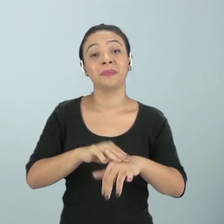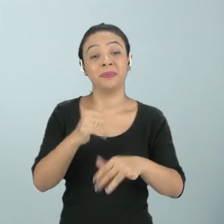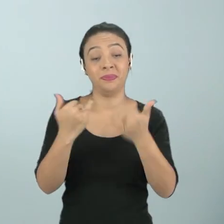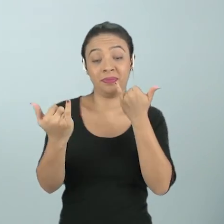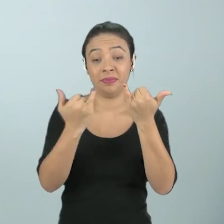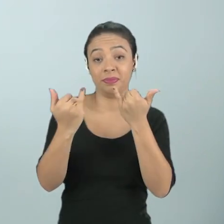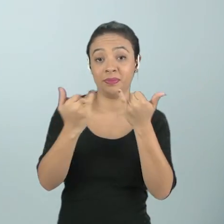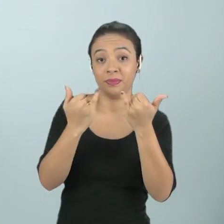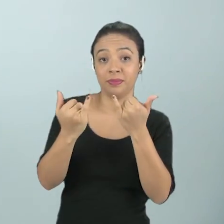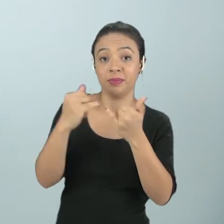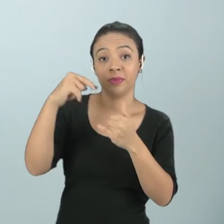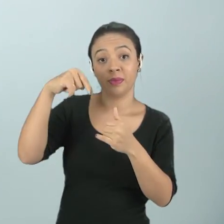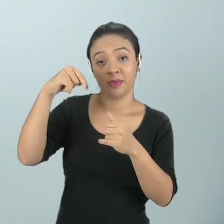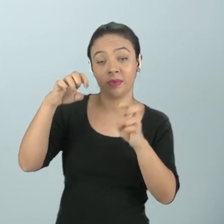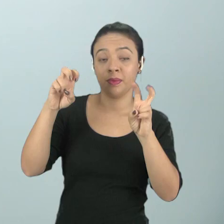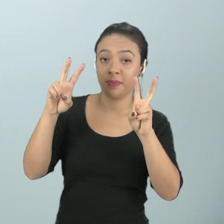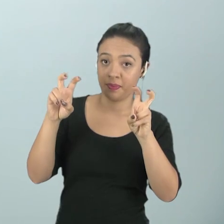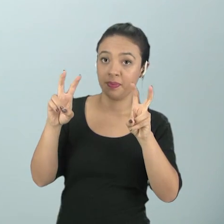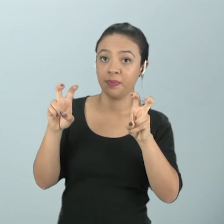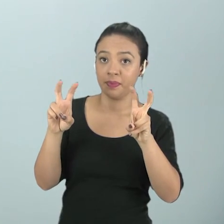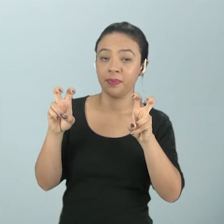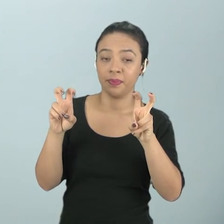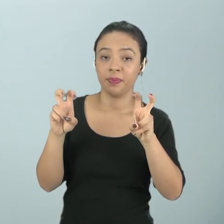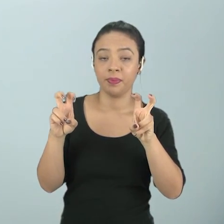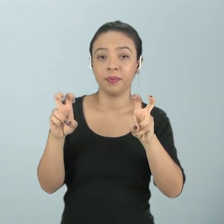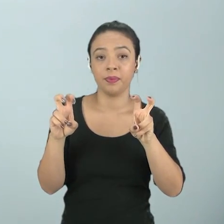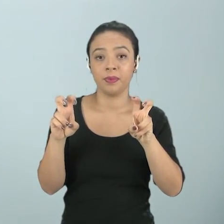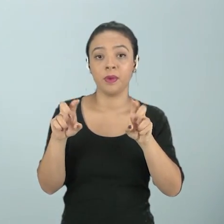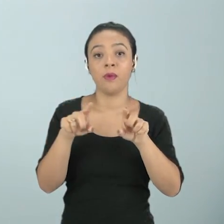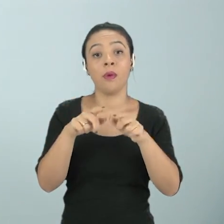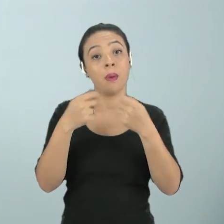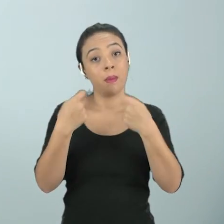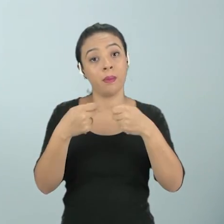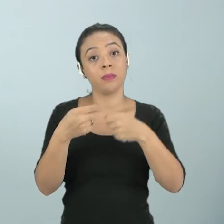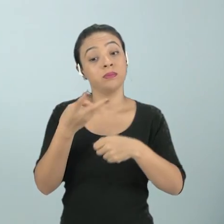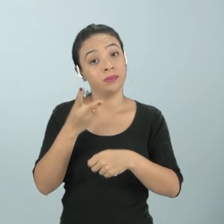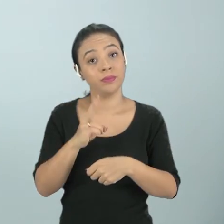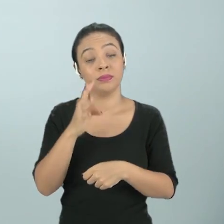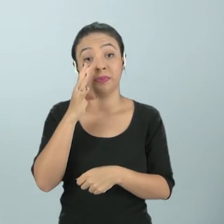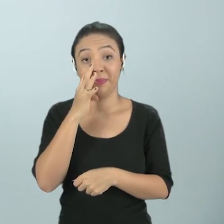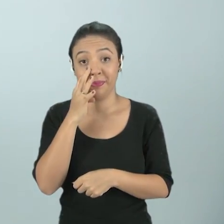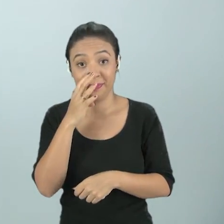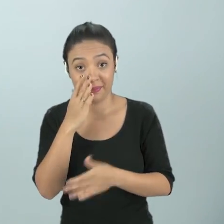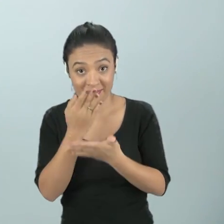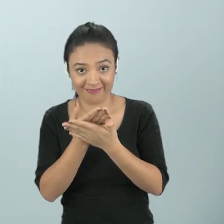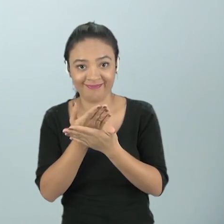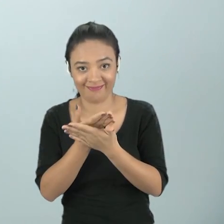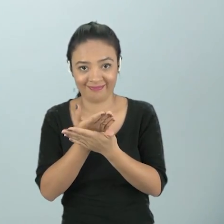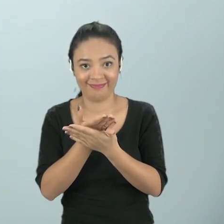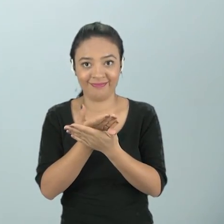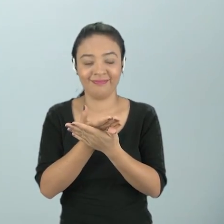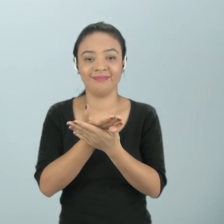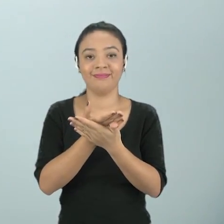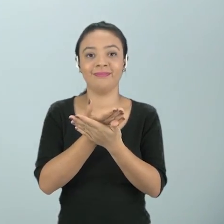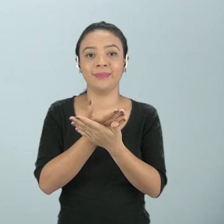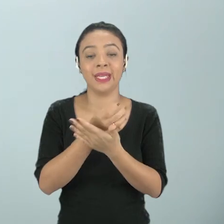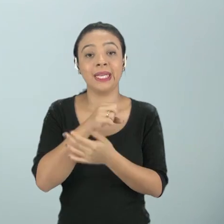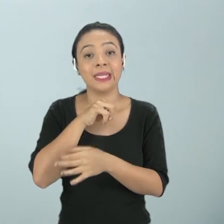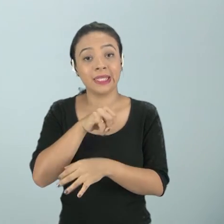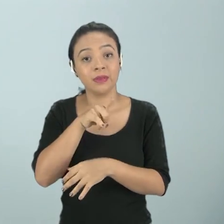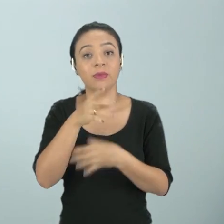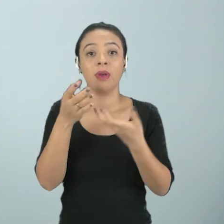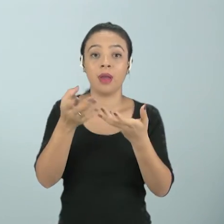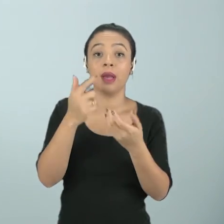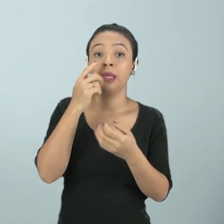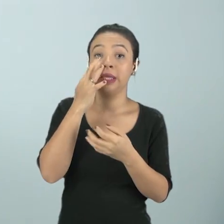informações a respeito desse conteúdo né você precisa continuar assistindo as nossas aulas se